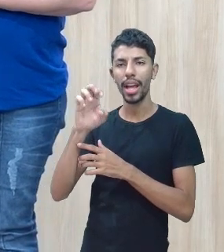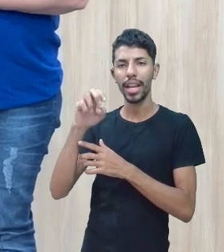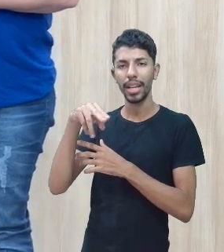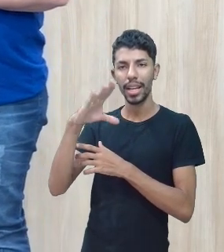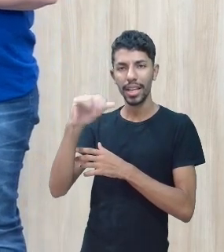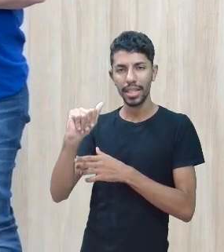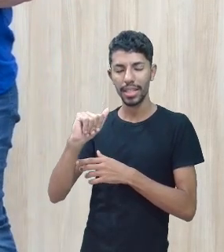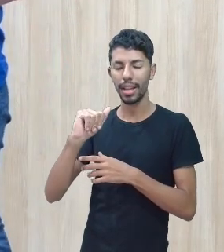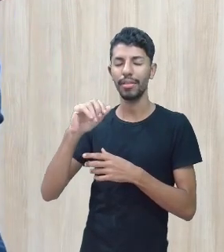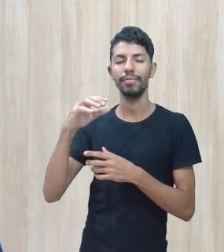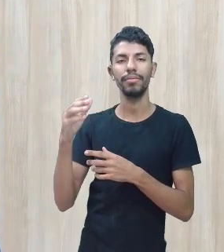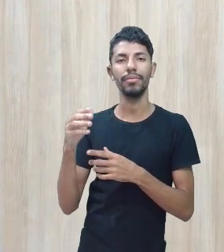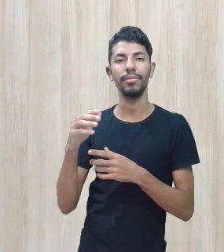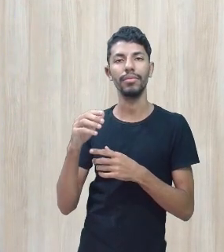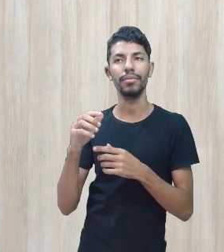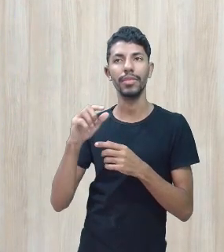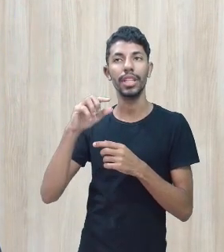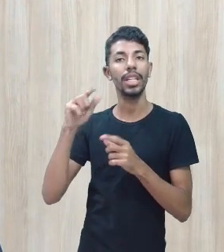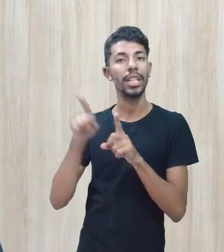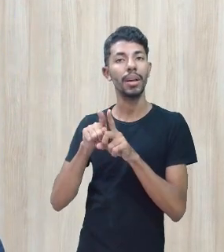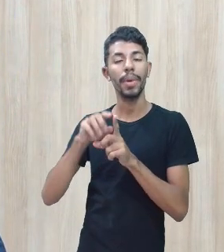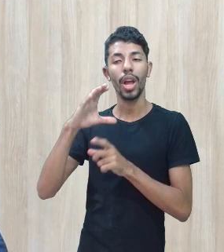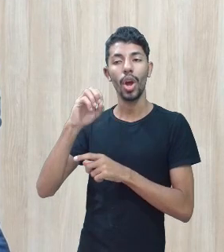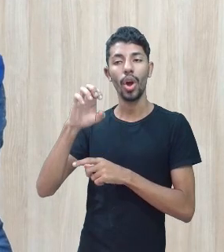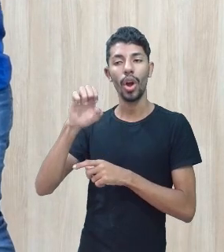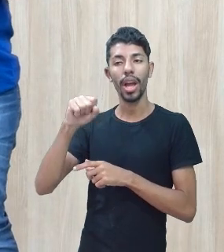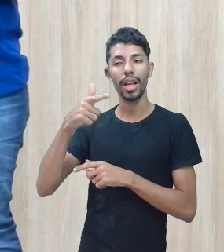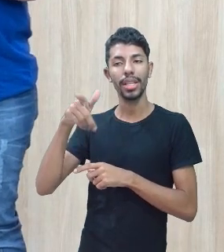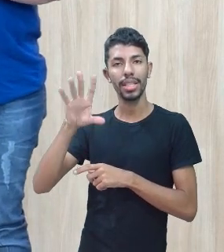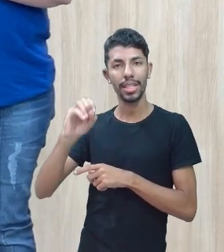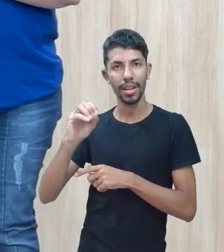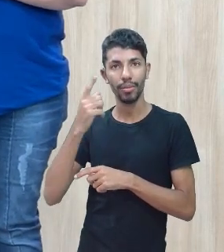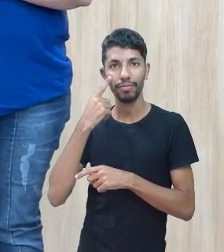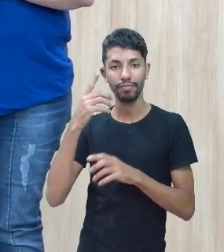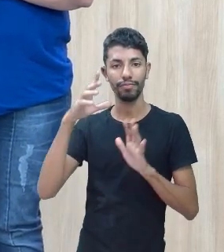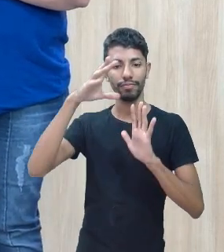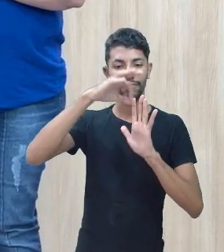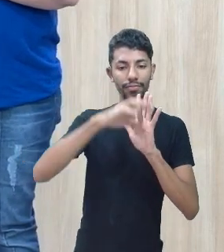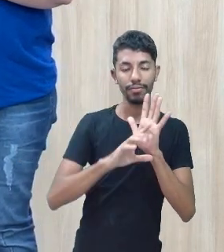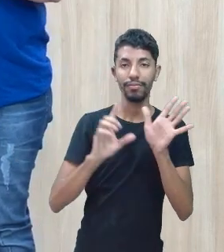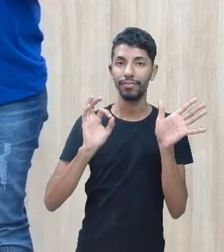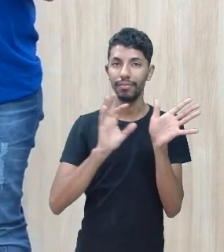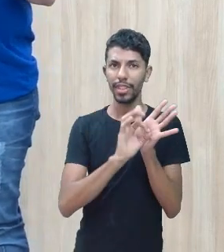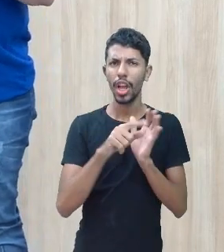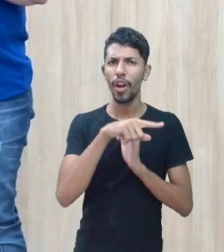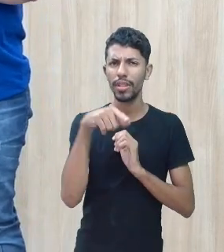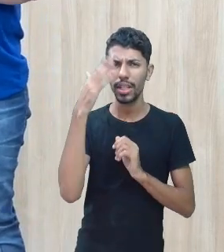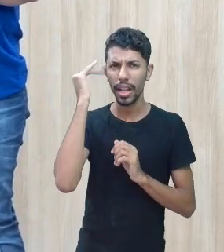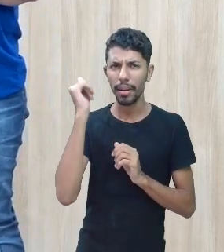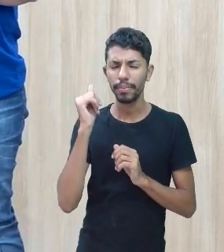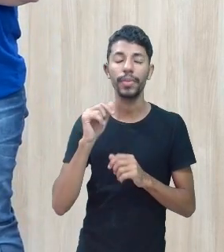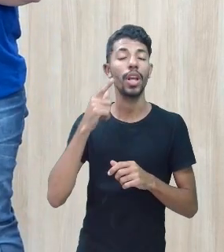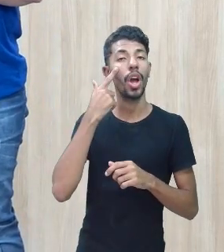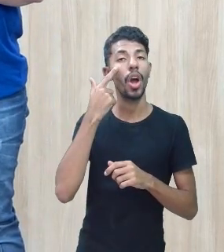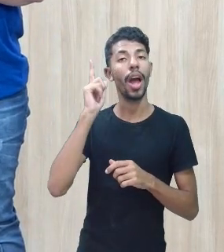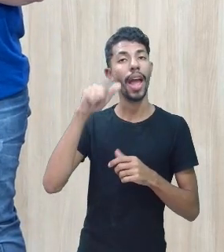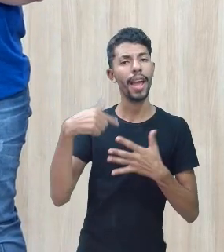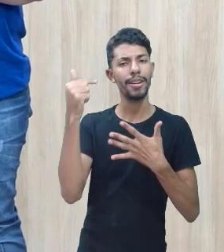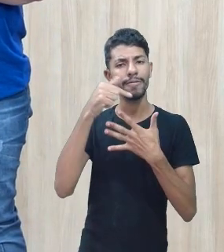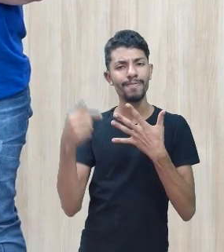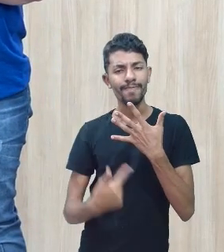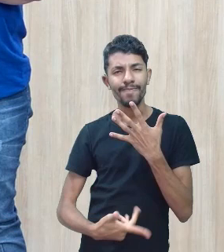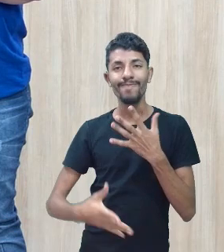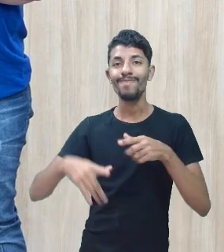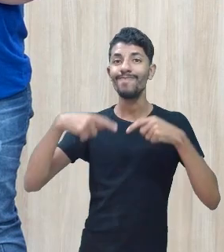Coerência e coesão são dois elementos fundamentais dentro de um texto, dentro de um